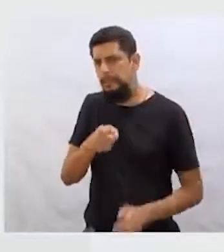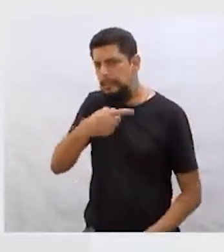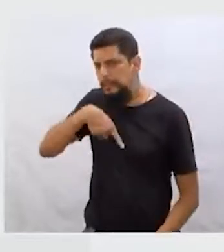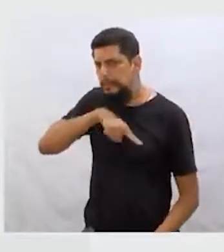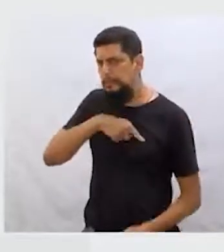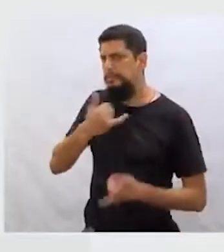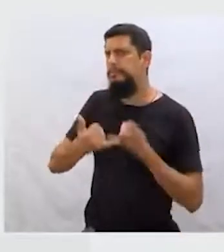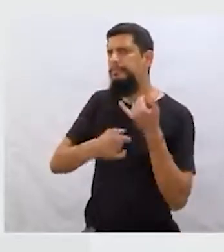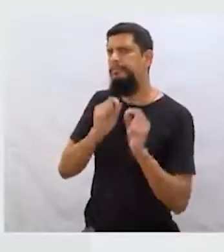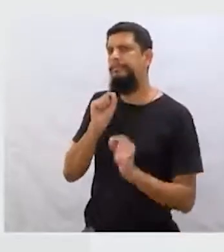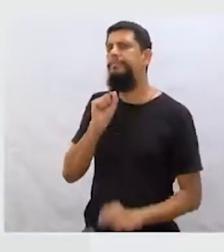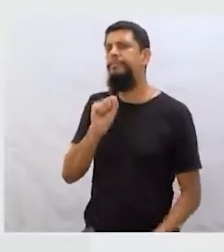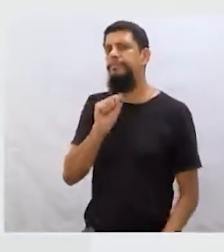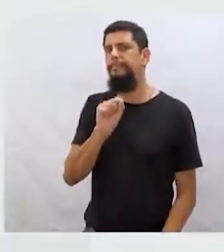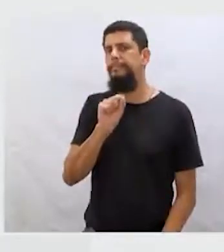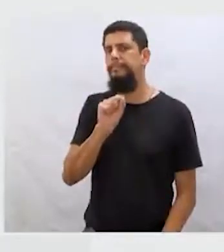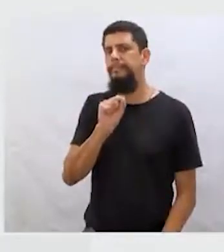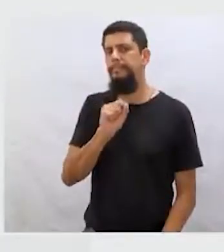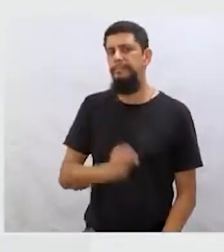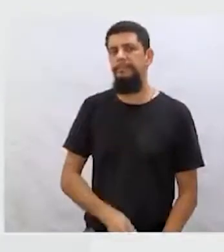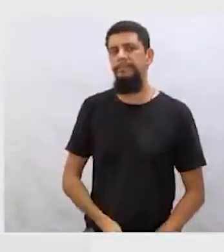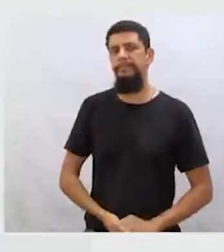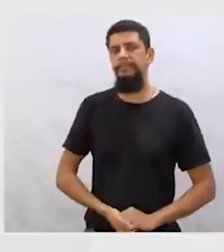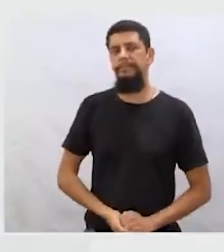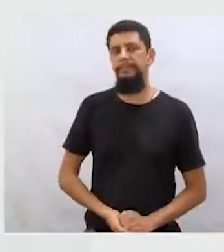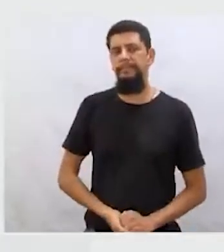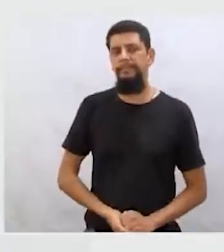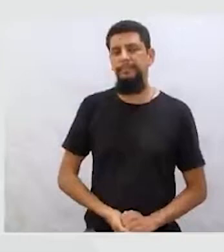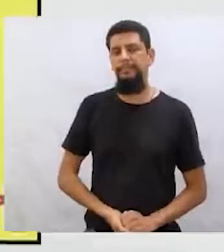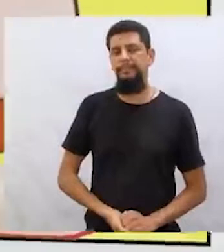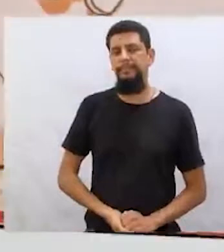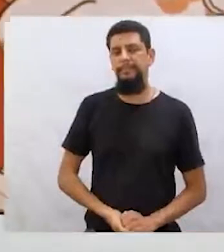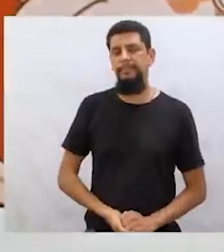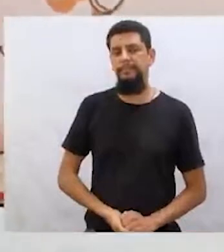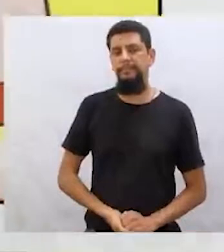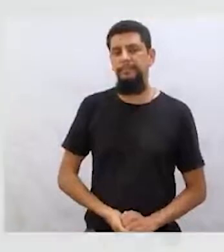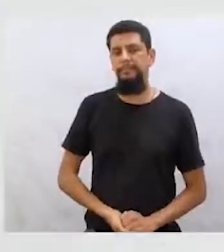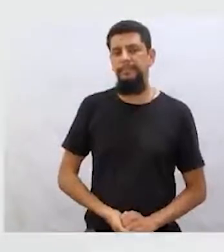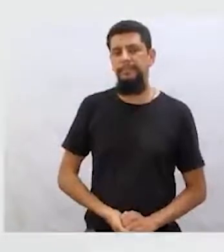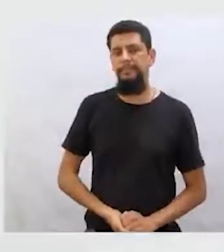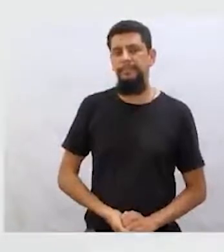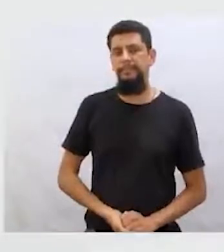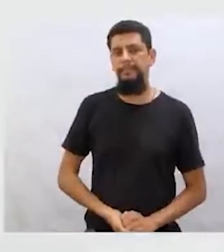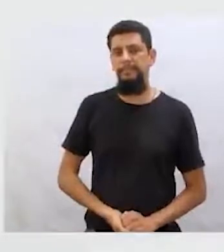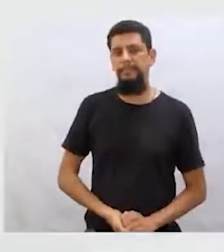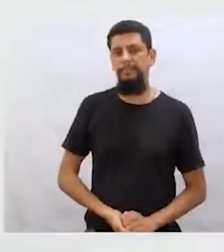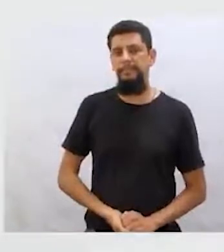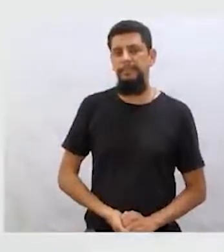vamos brincar do quê?